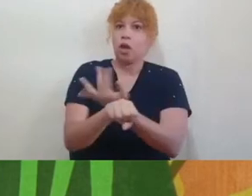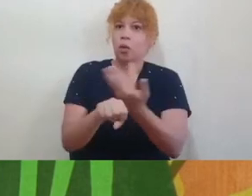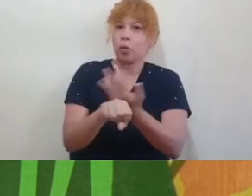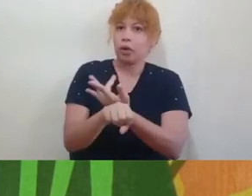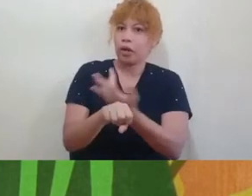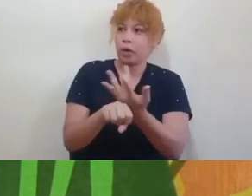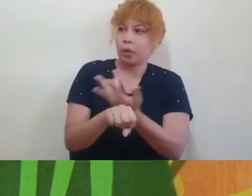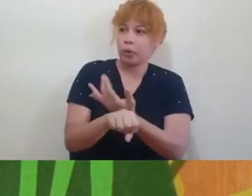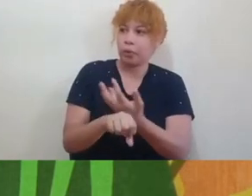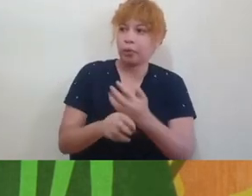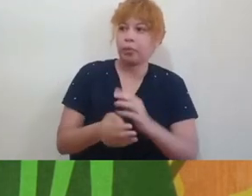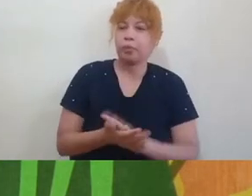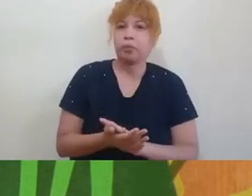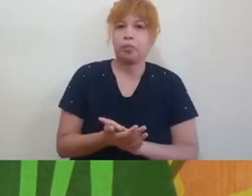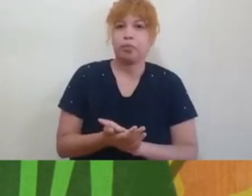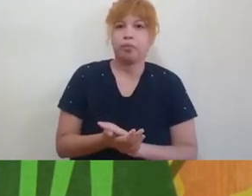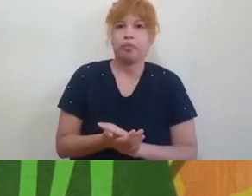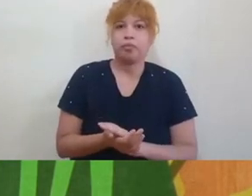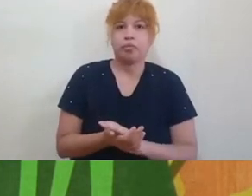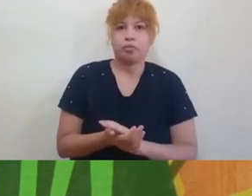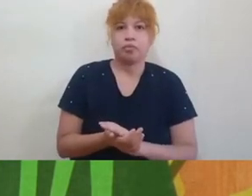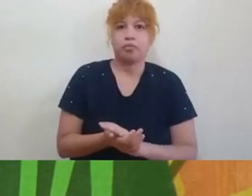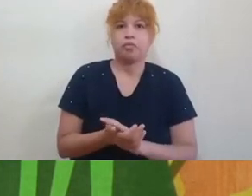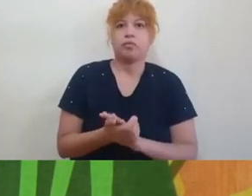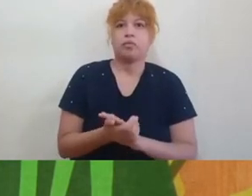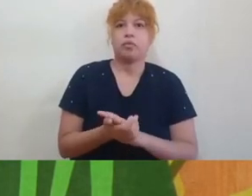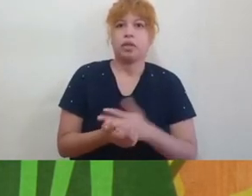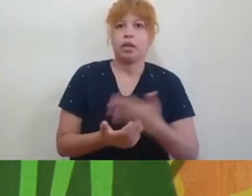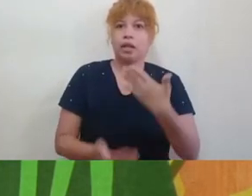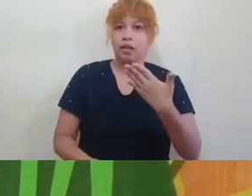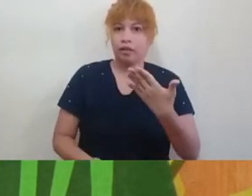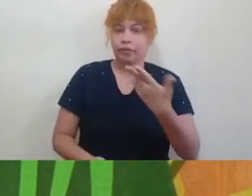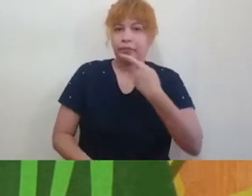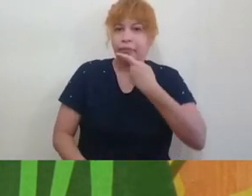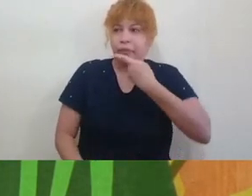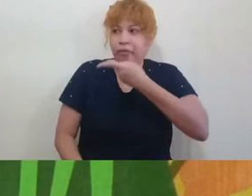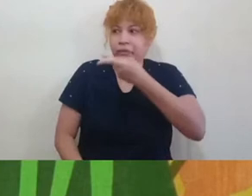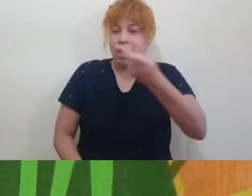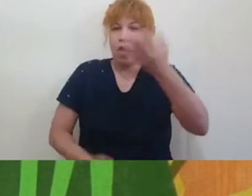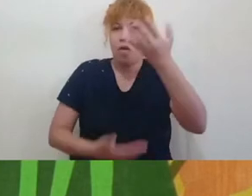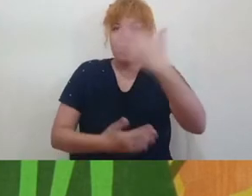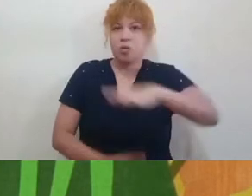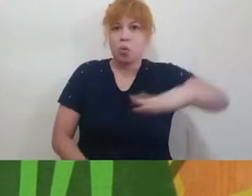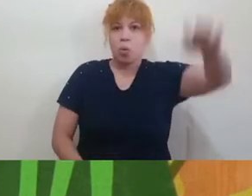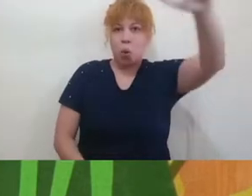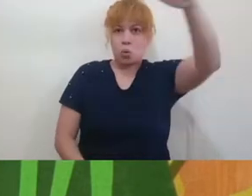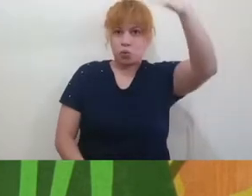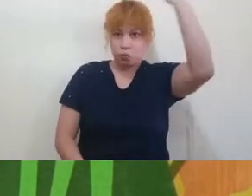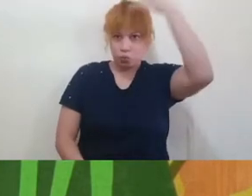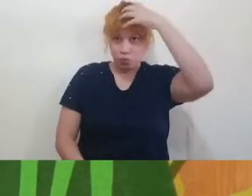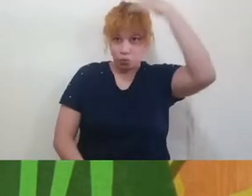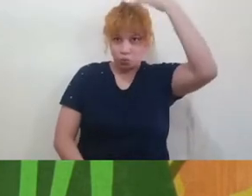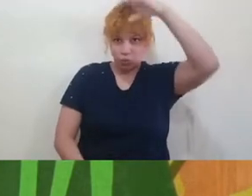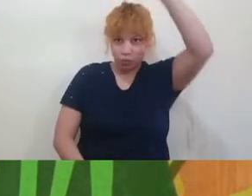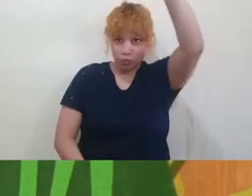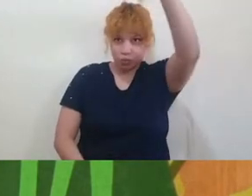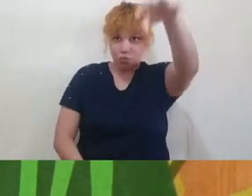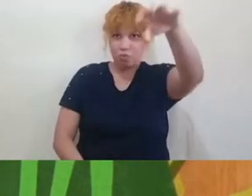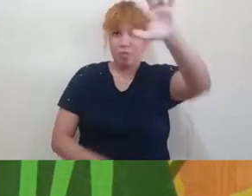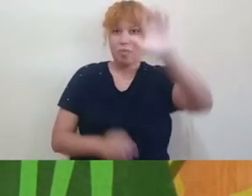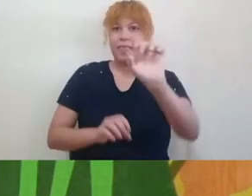em História, licenciado e licenciada em Letras, licenciado e licenciada